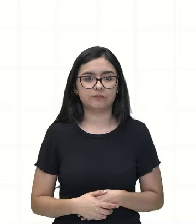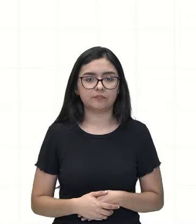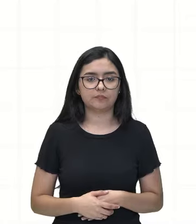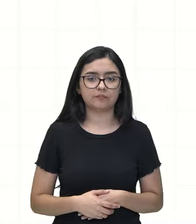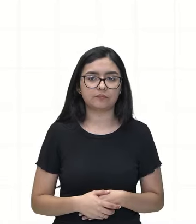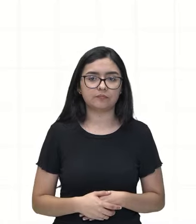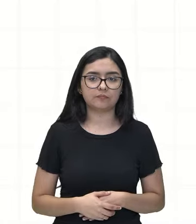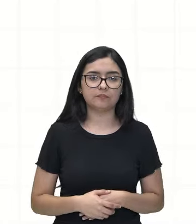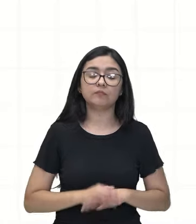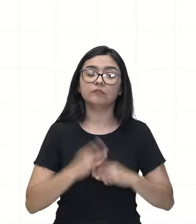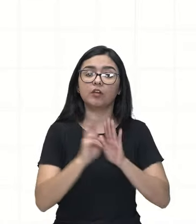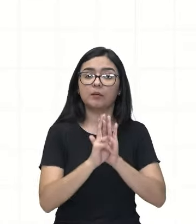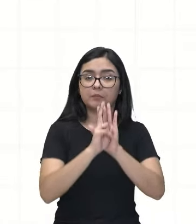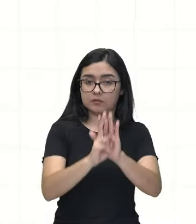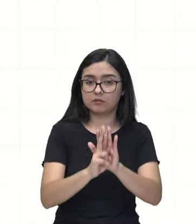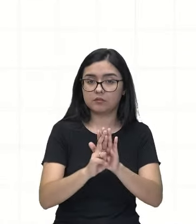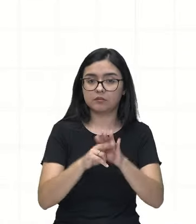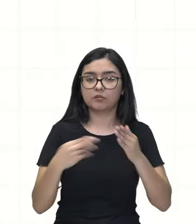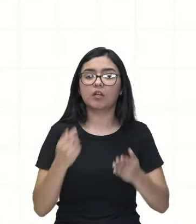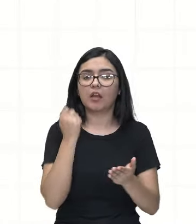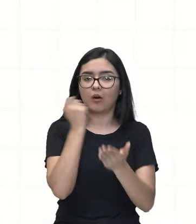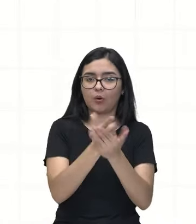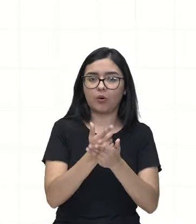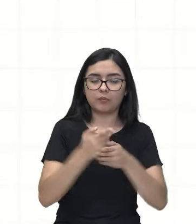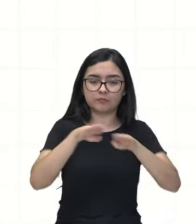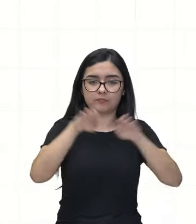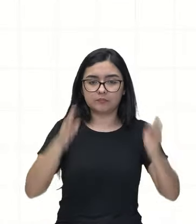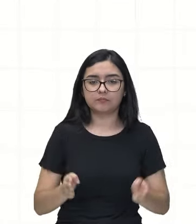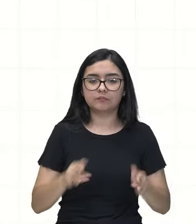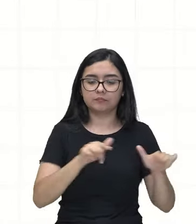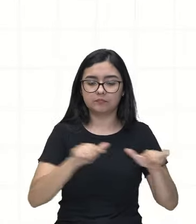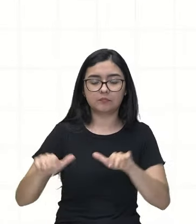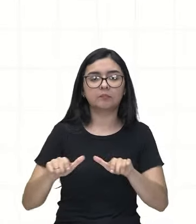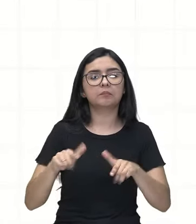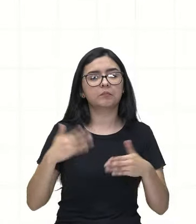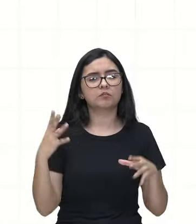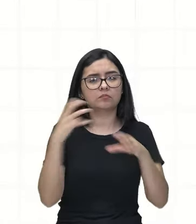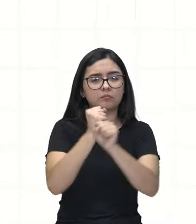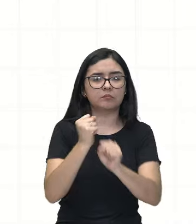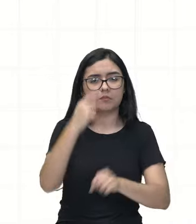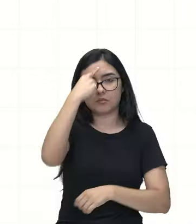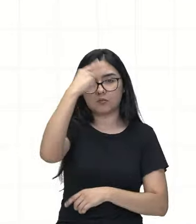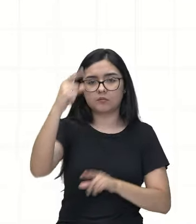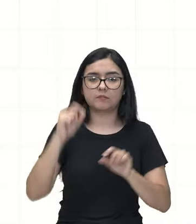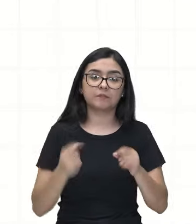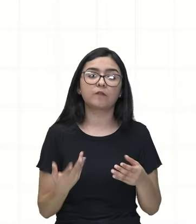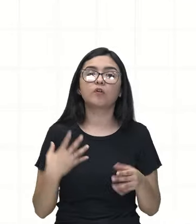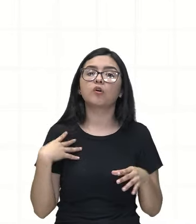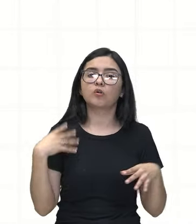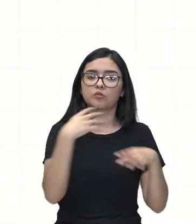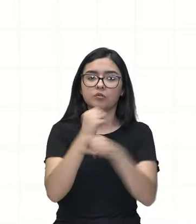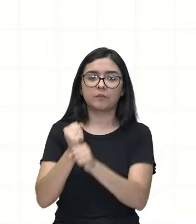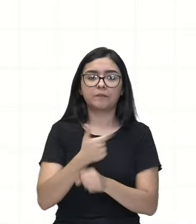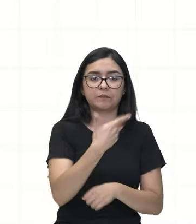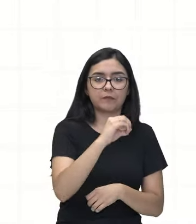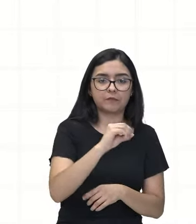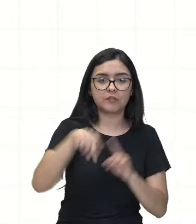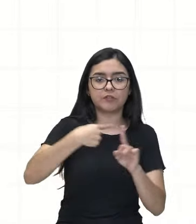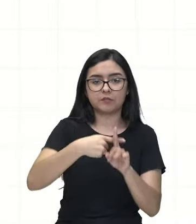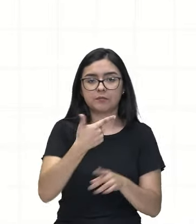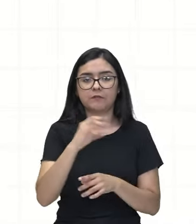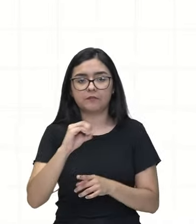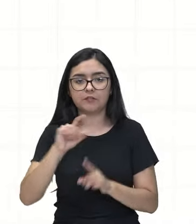Bom, representando a ideia da compra das lajotas, para saber o total, nós podemos pensar da seguinte maneira, ó. Nós vamos somar 20 mais 20 mais 20